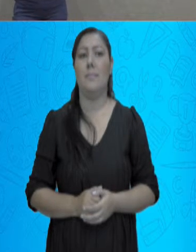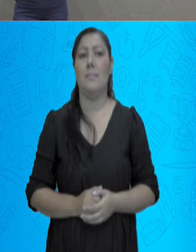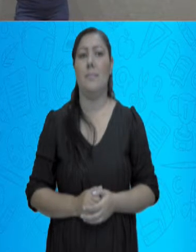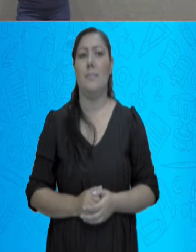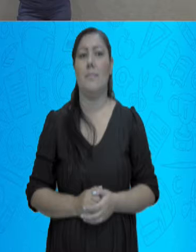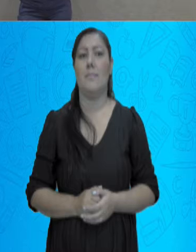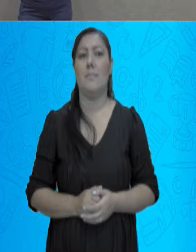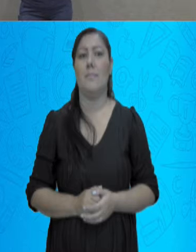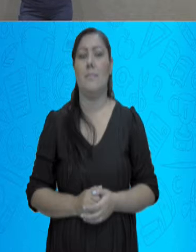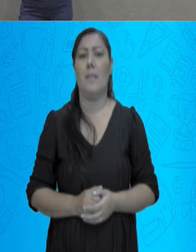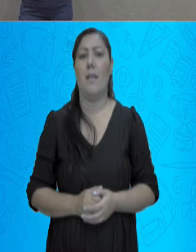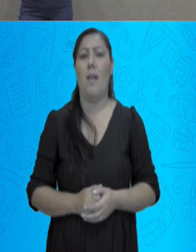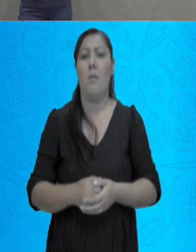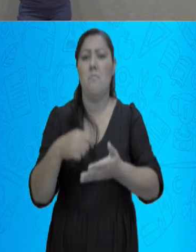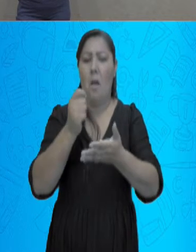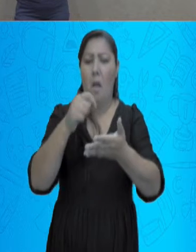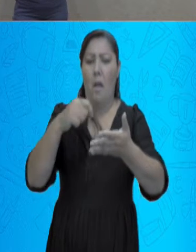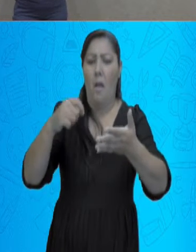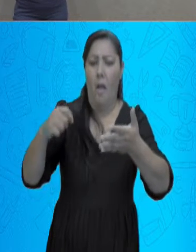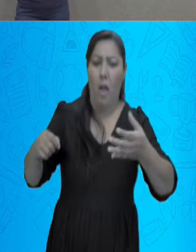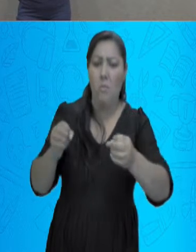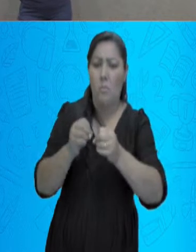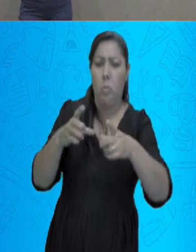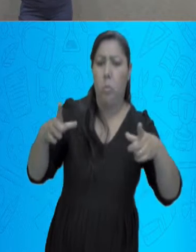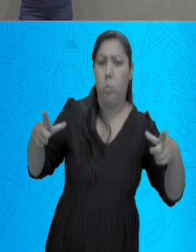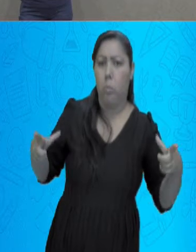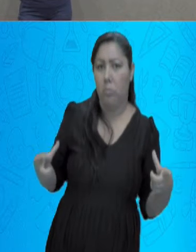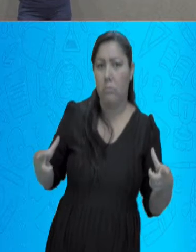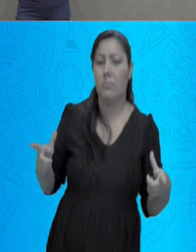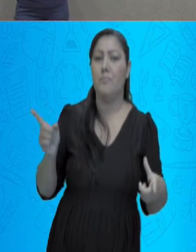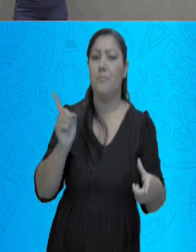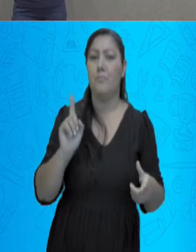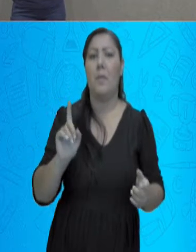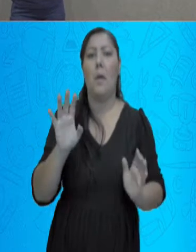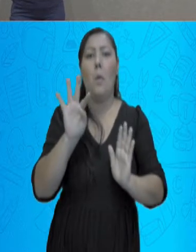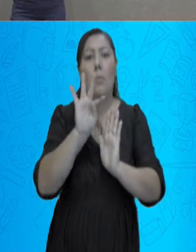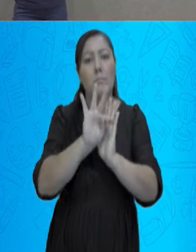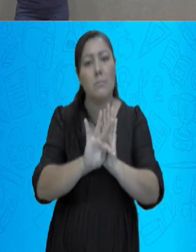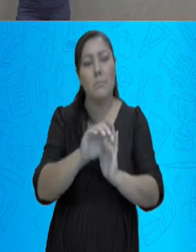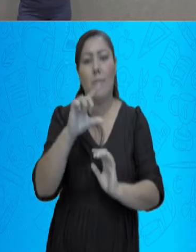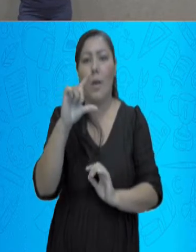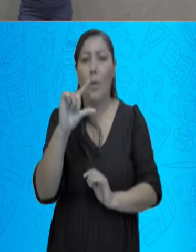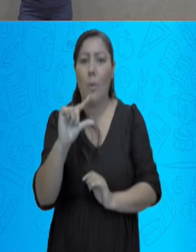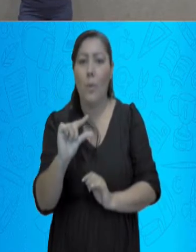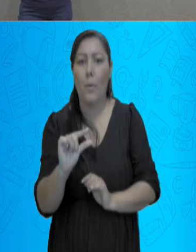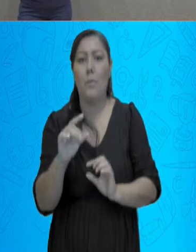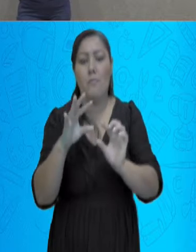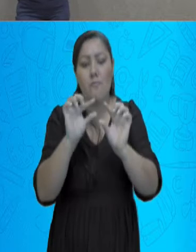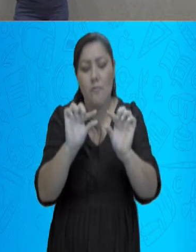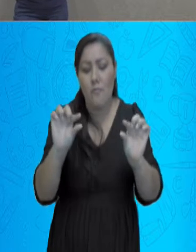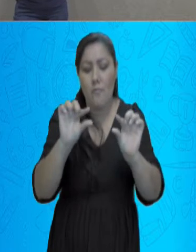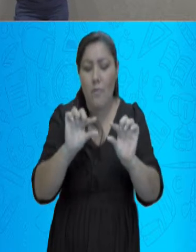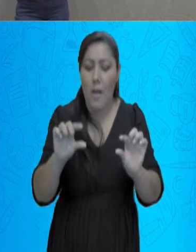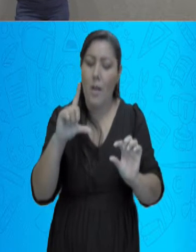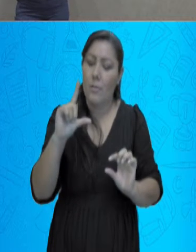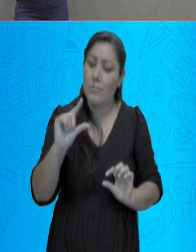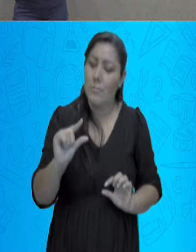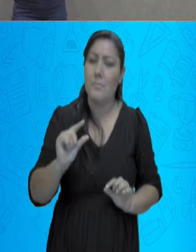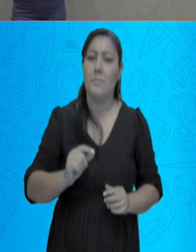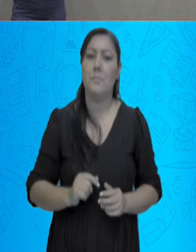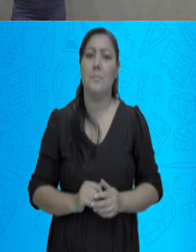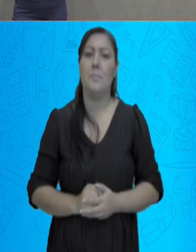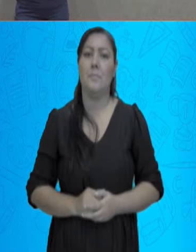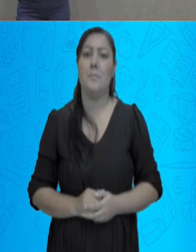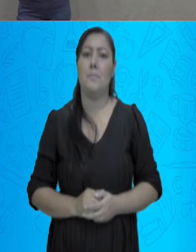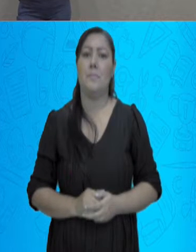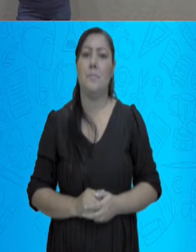nada muito extenso, um conteúdo assim, menor, né? Um conteúdo pequeno, são frases curtas, porque